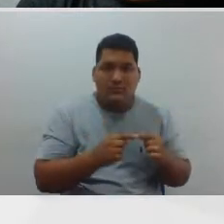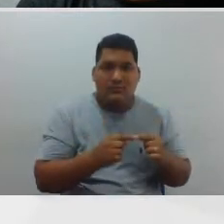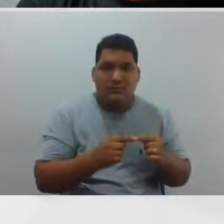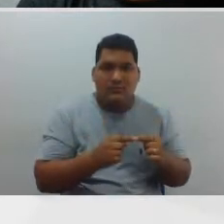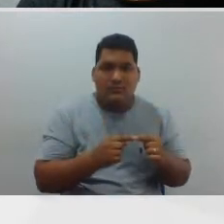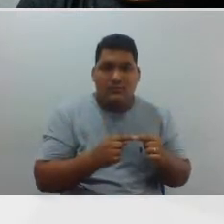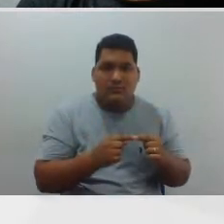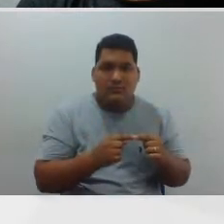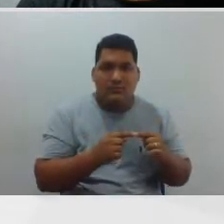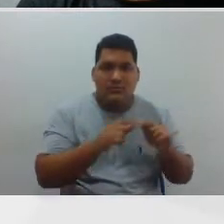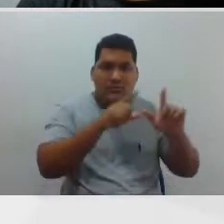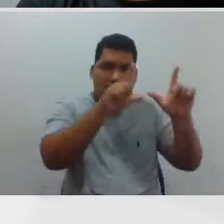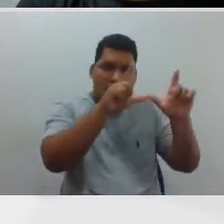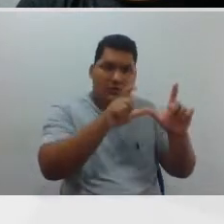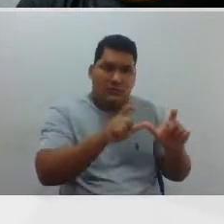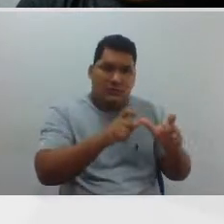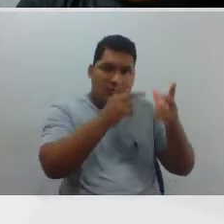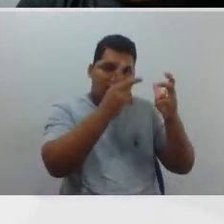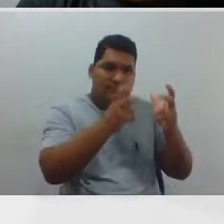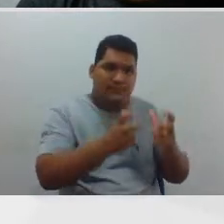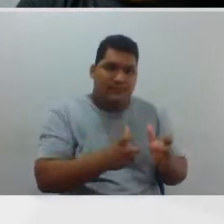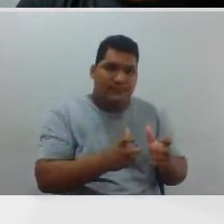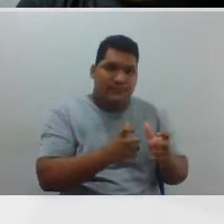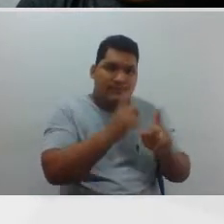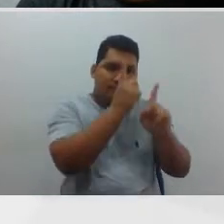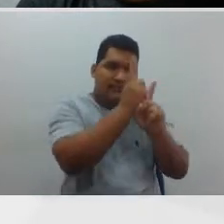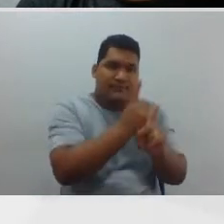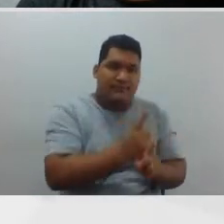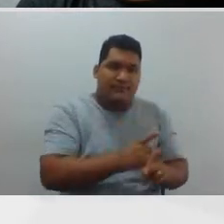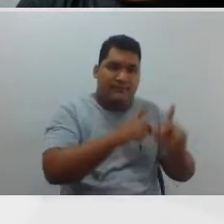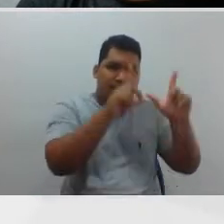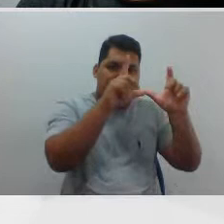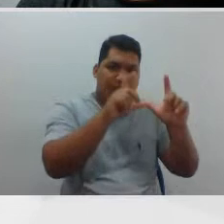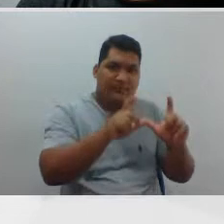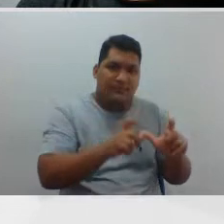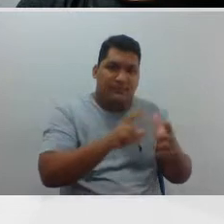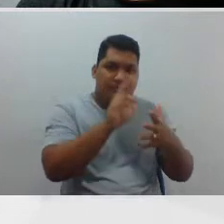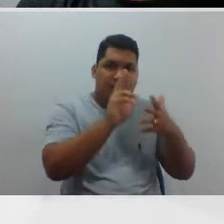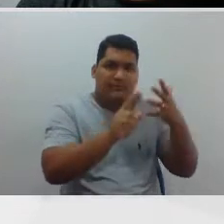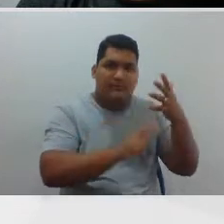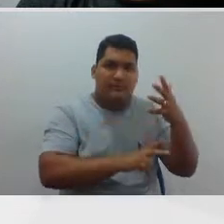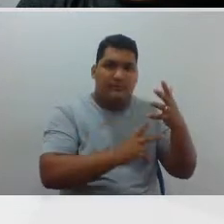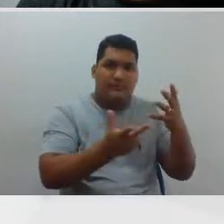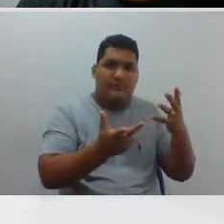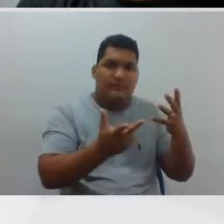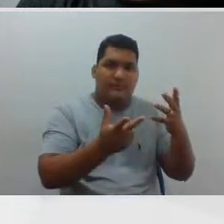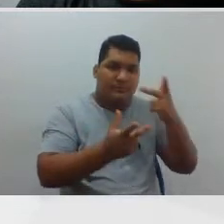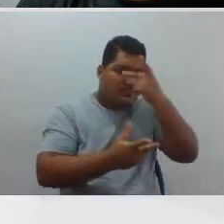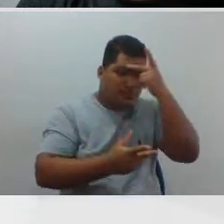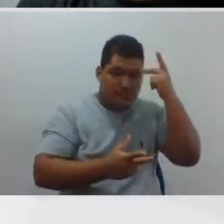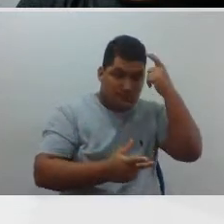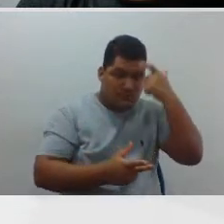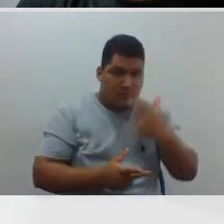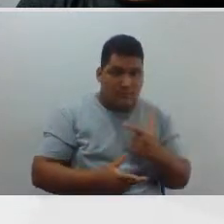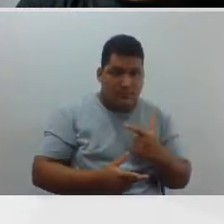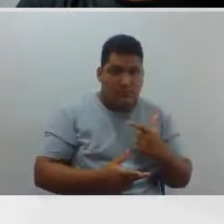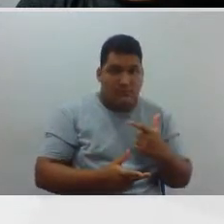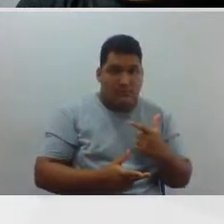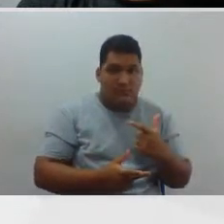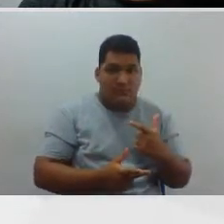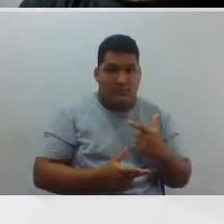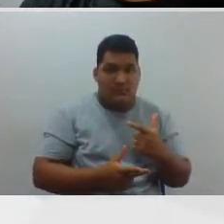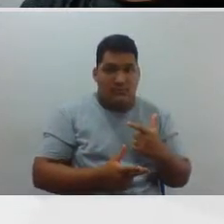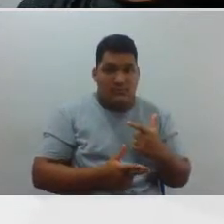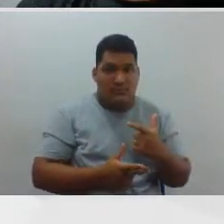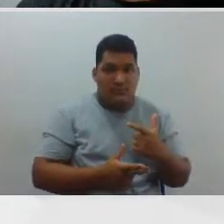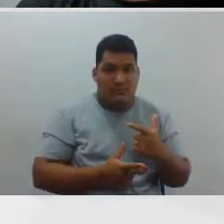figuras, né? E identifica figuras de seres humanos, né, com uma certa cor de